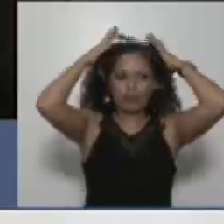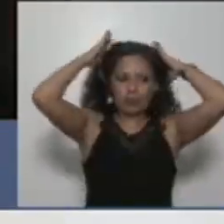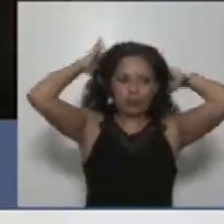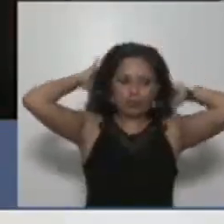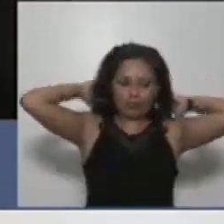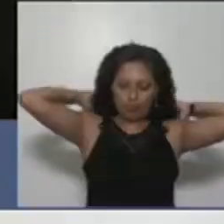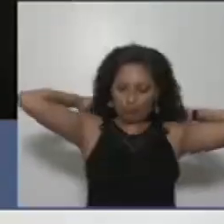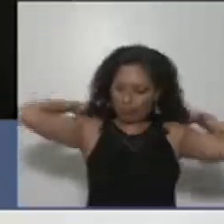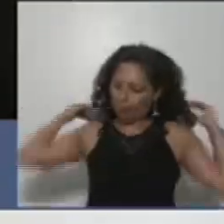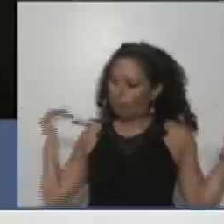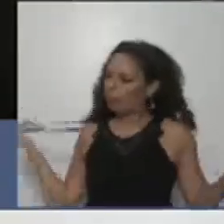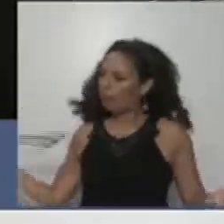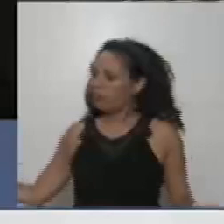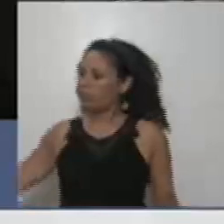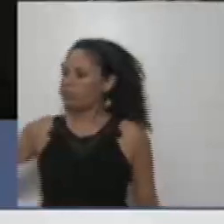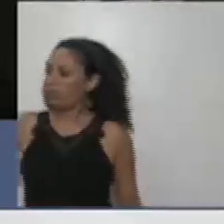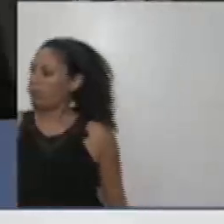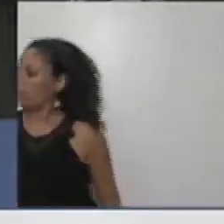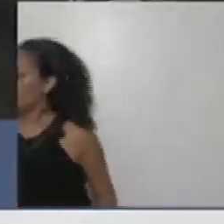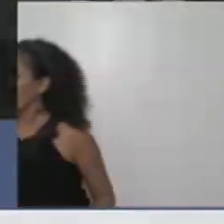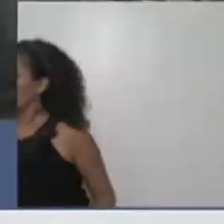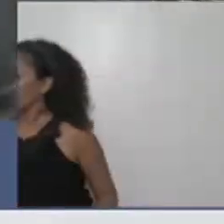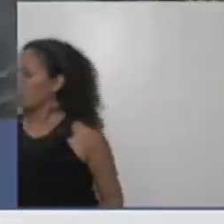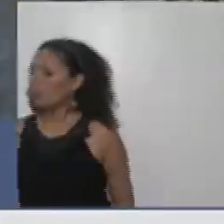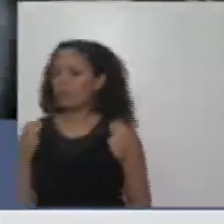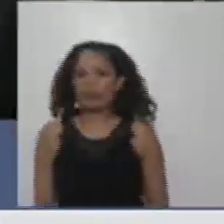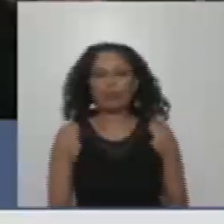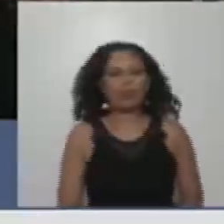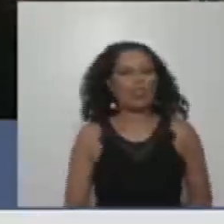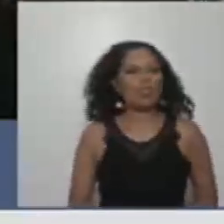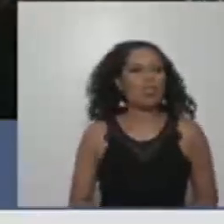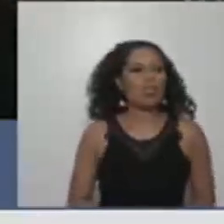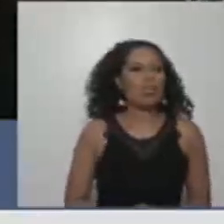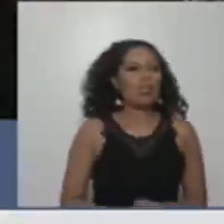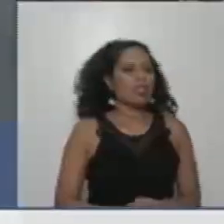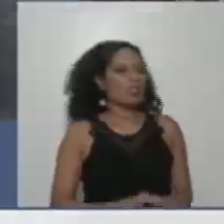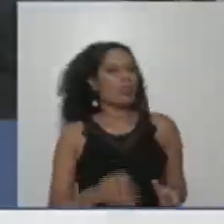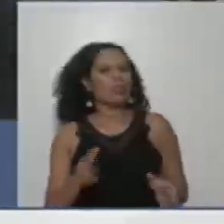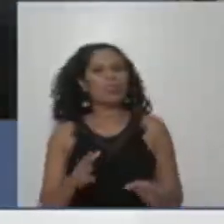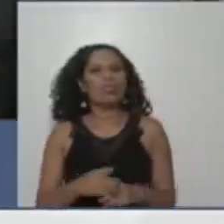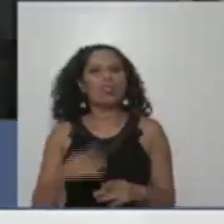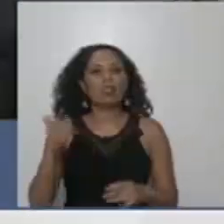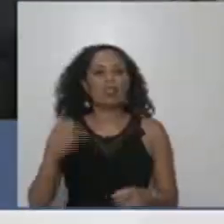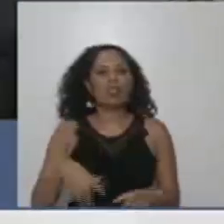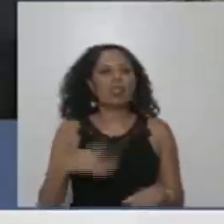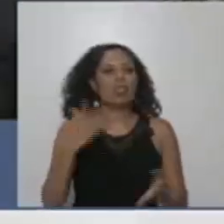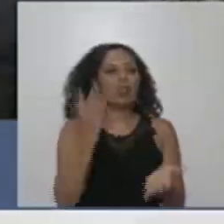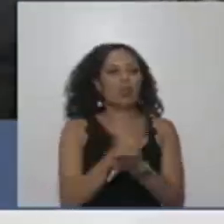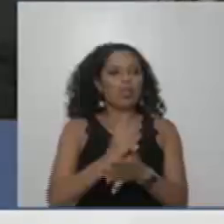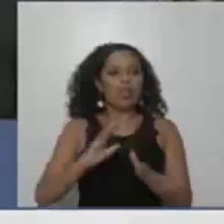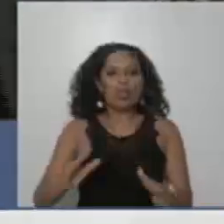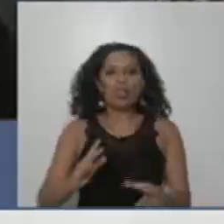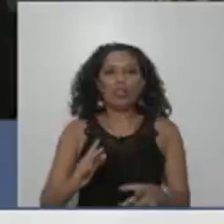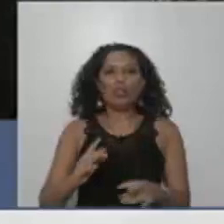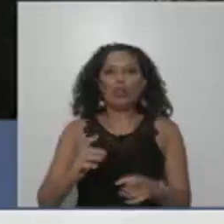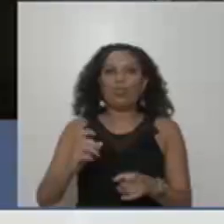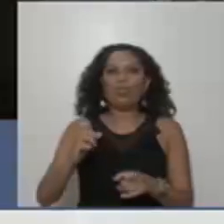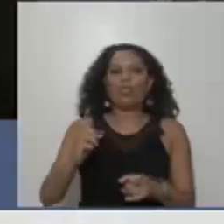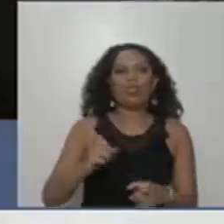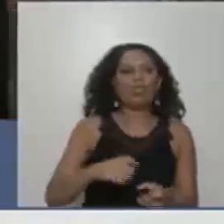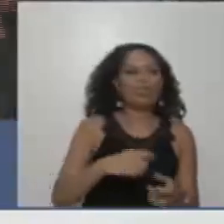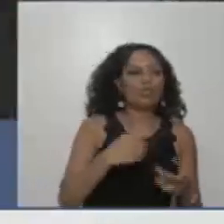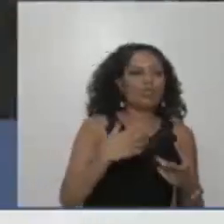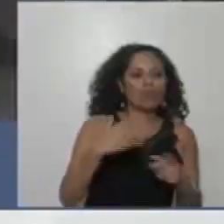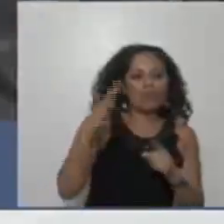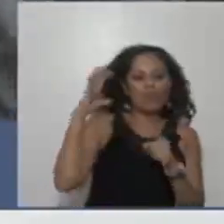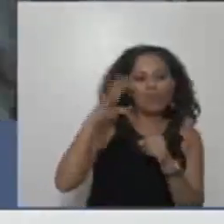Estado, guardadas aí as devidas proporções, a campanha contra o assédio no transporte.